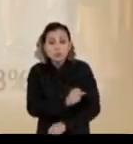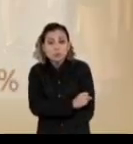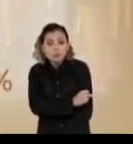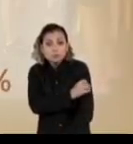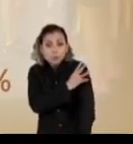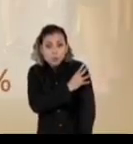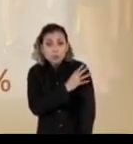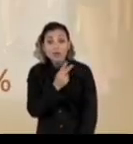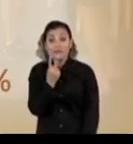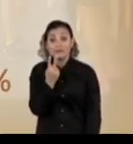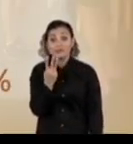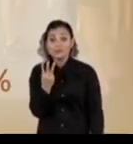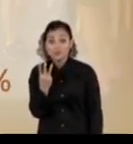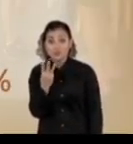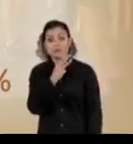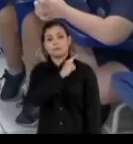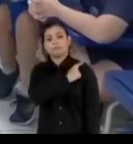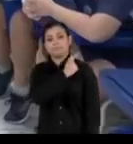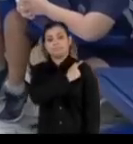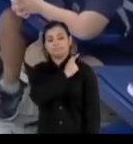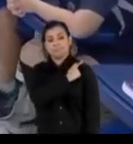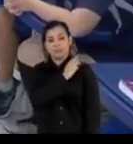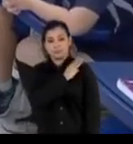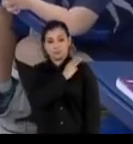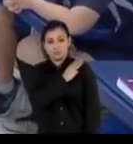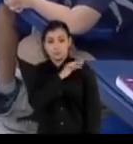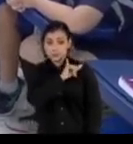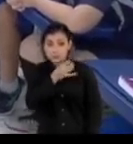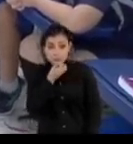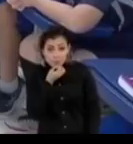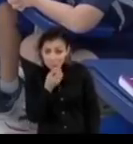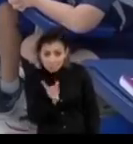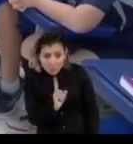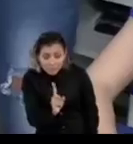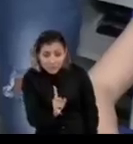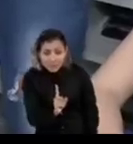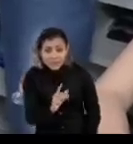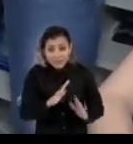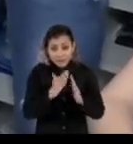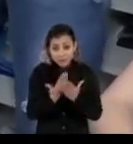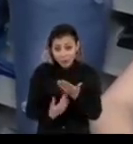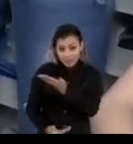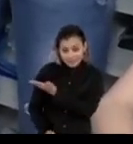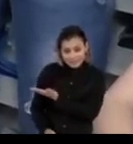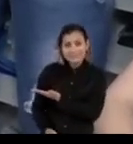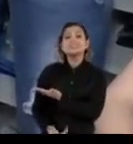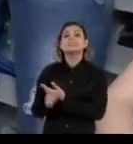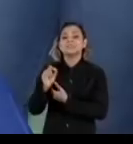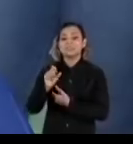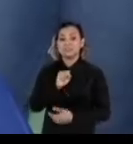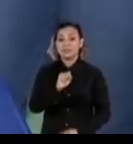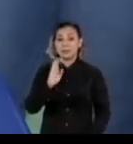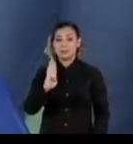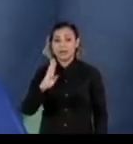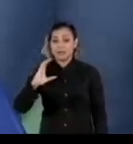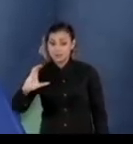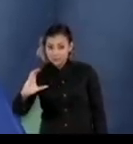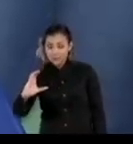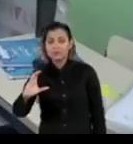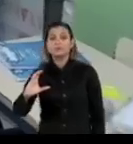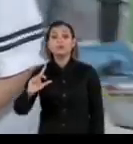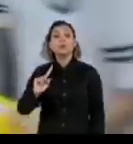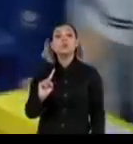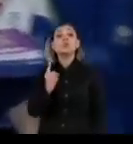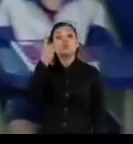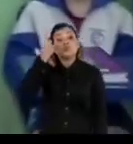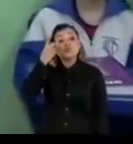fundamental e 23% no ensino médio. Se você não está bem, vai para sua... Nesta escola em São Bernardo do Campo, na Grande São Paulo, pelo menos uma